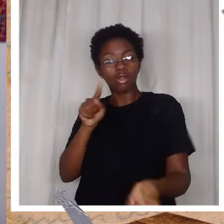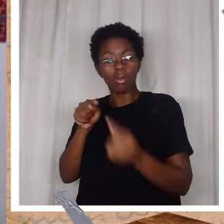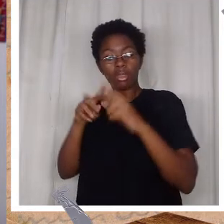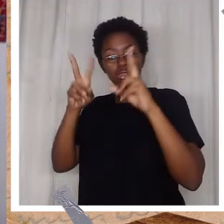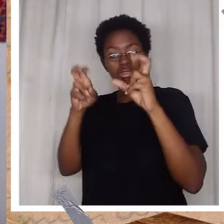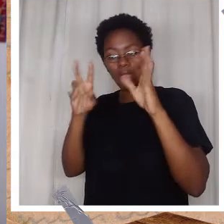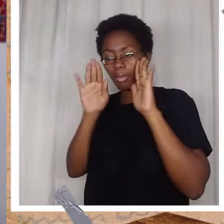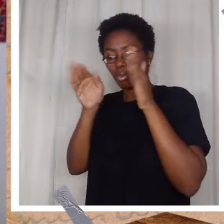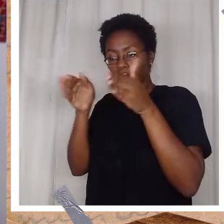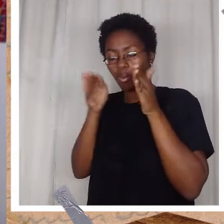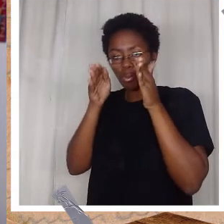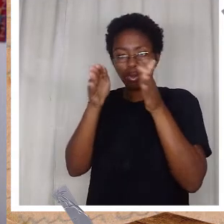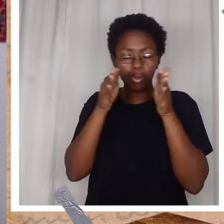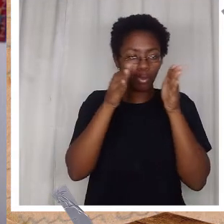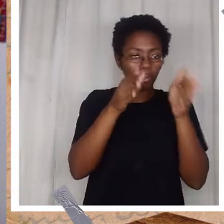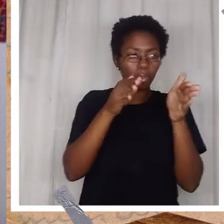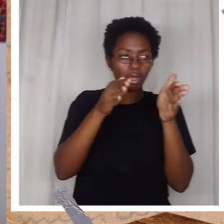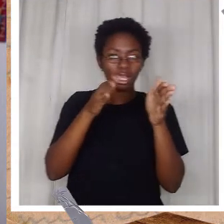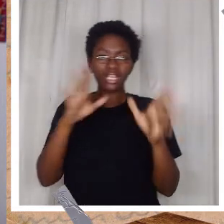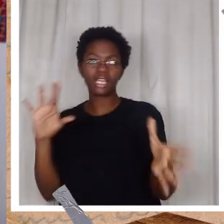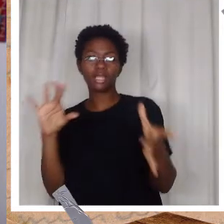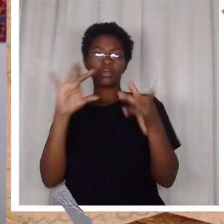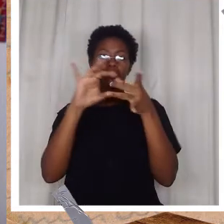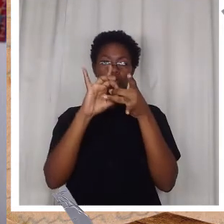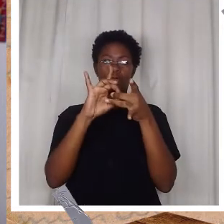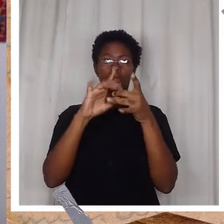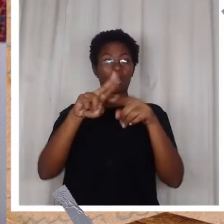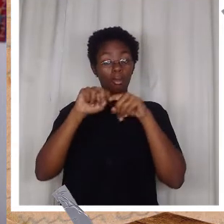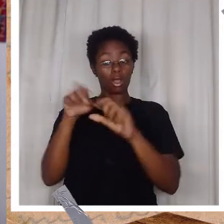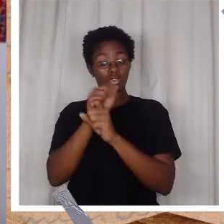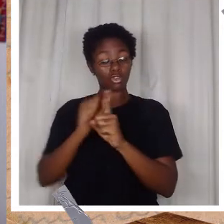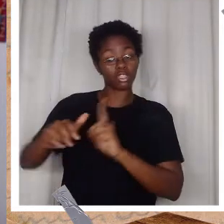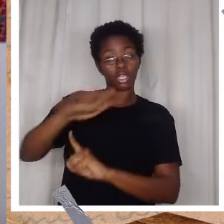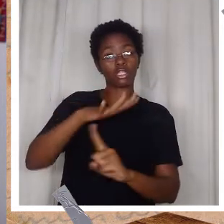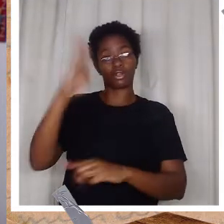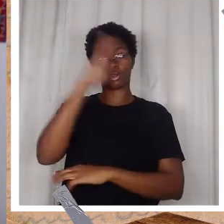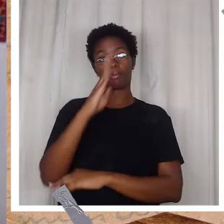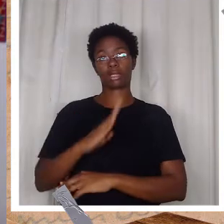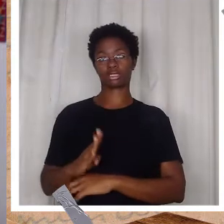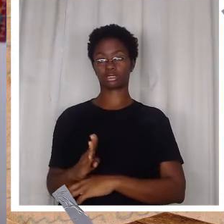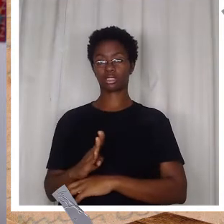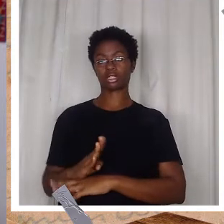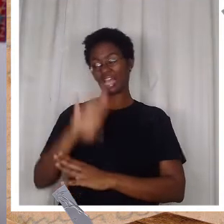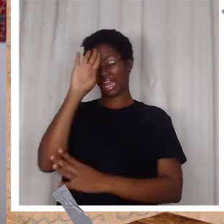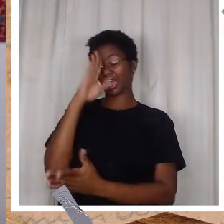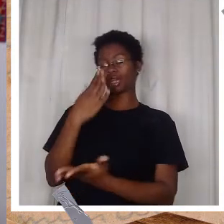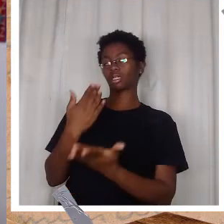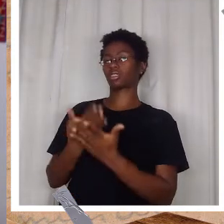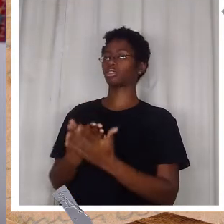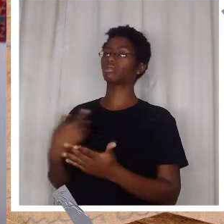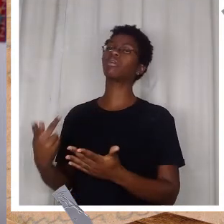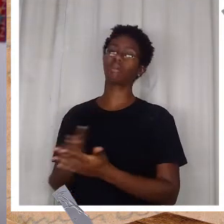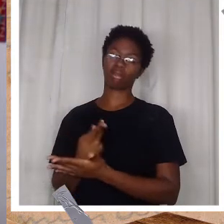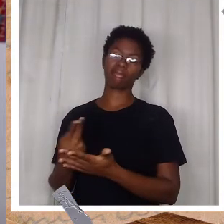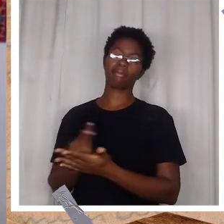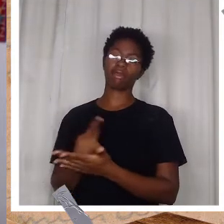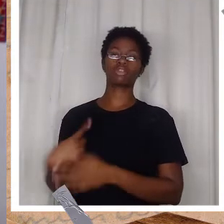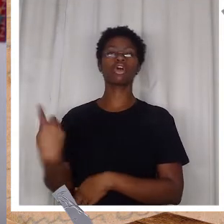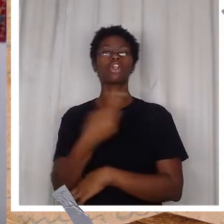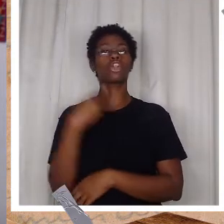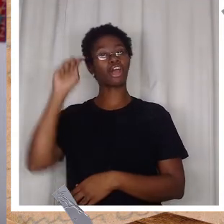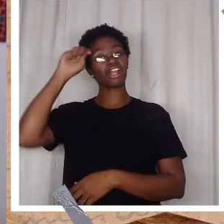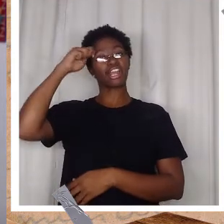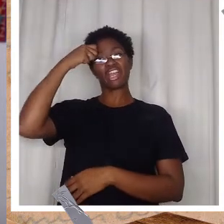assuntos e fazer com que eles dialoguem, porque a sociedade brasileira acredita erroneamente que nós negros